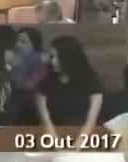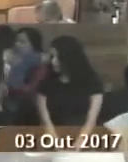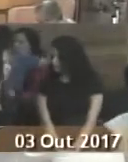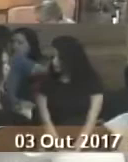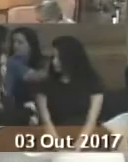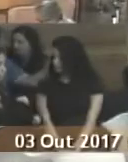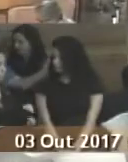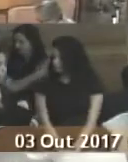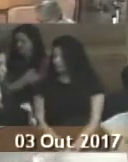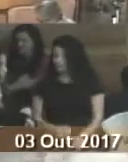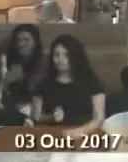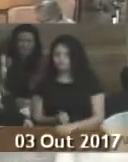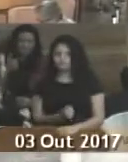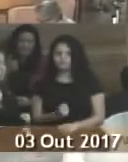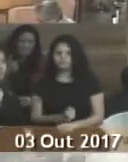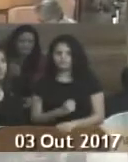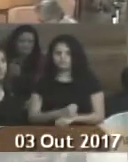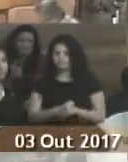Obrigado, Léo.